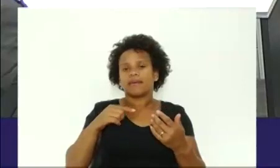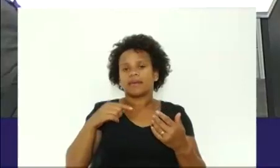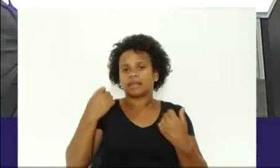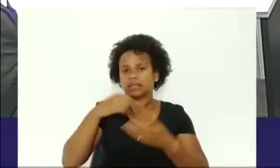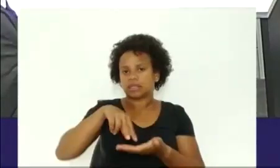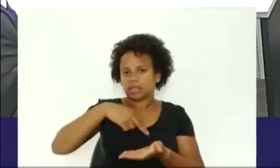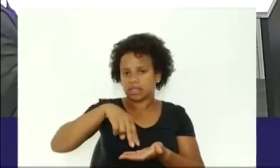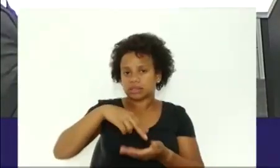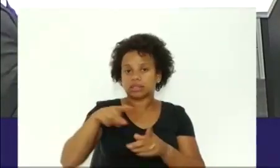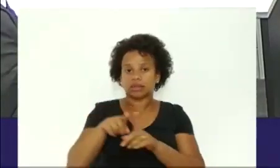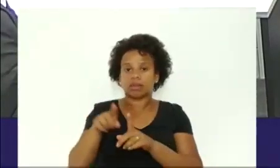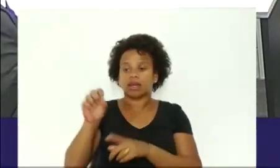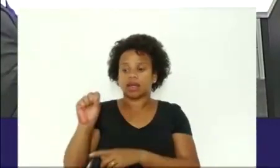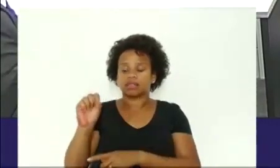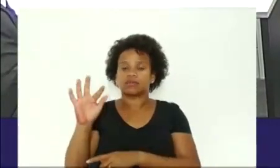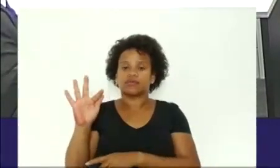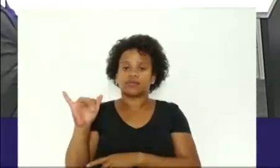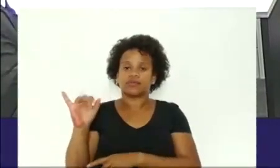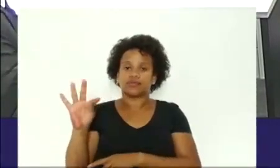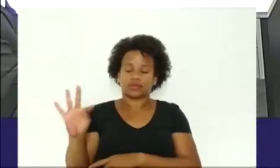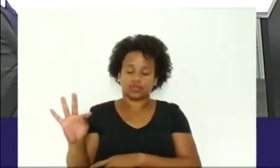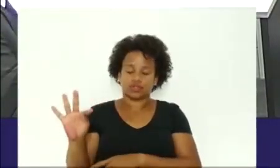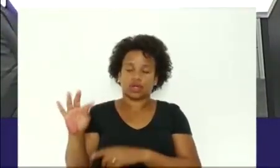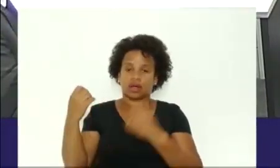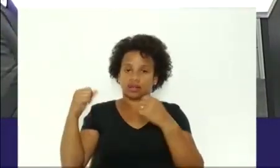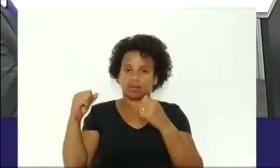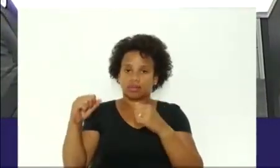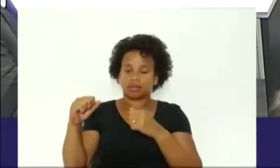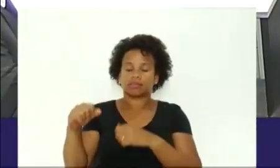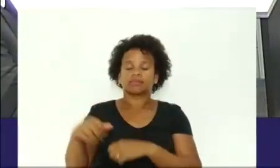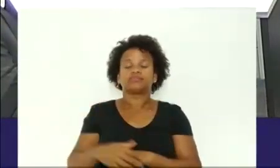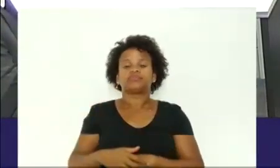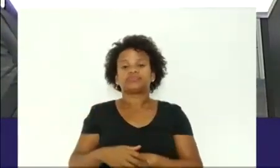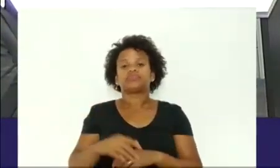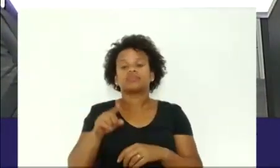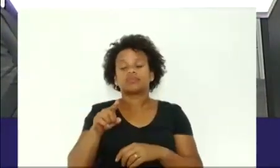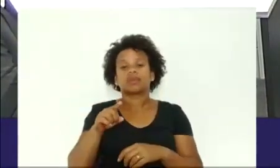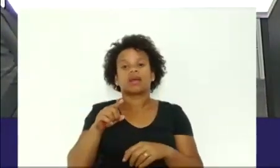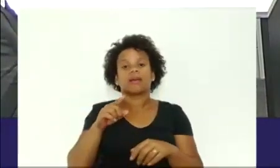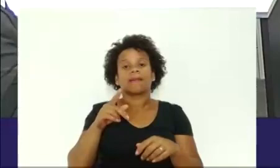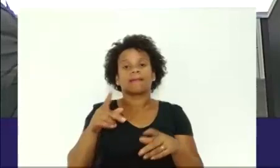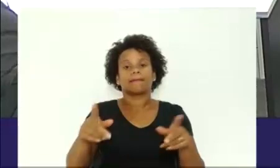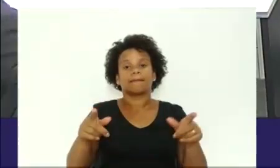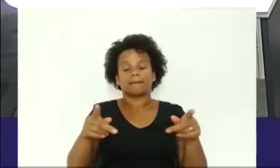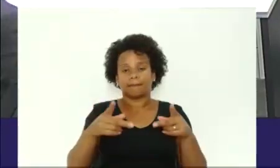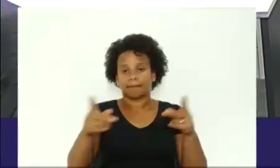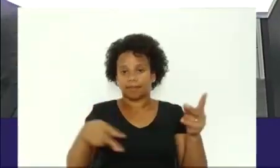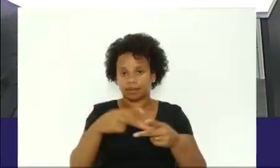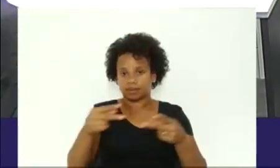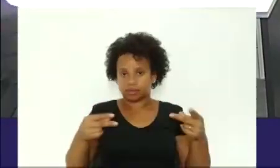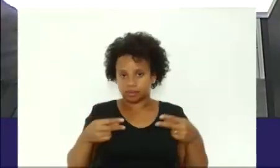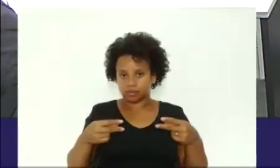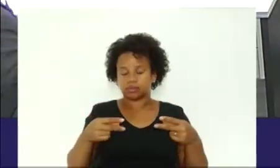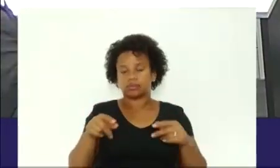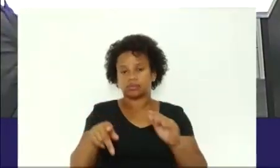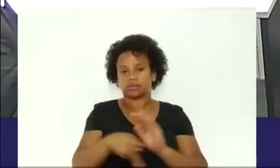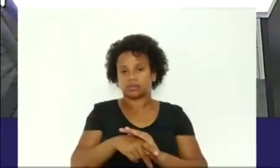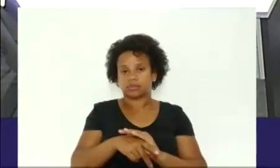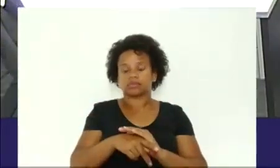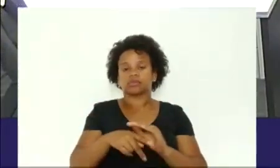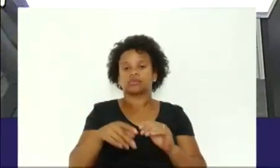Ouro Verde. Credenciada pelo Conselho Regional de Educação Física, além de propiciar empregos diretos